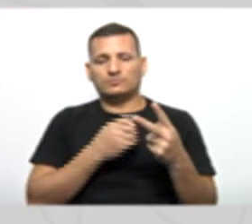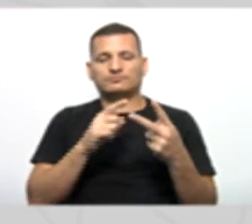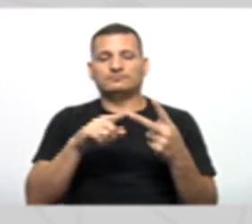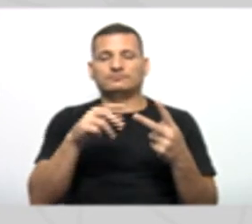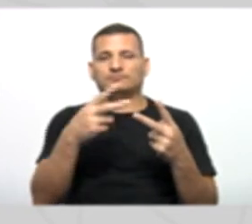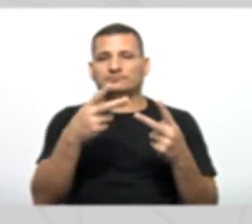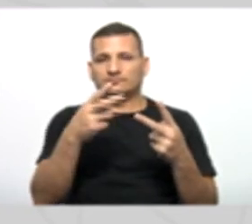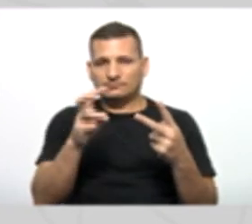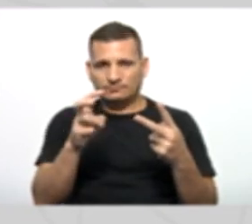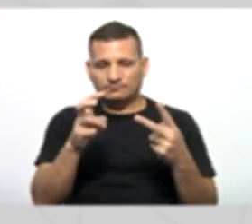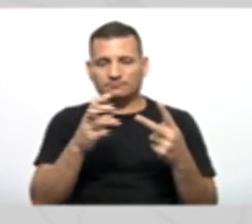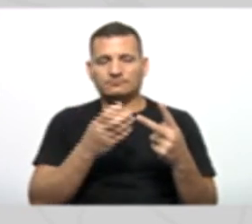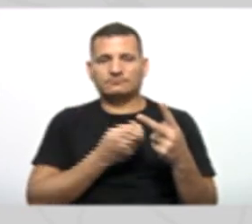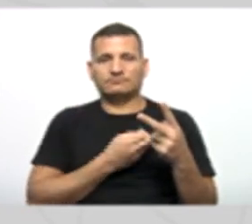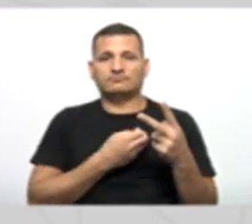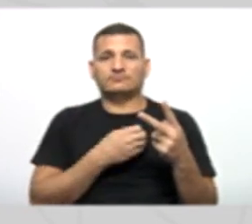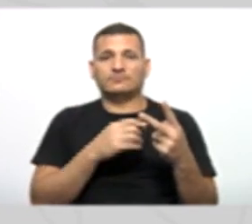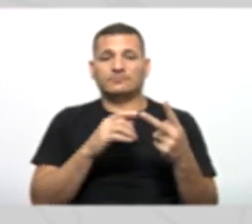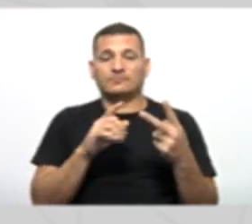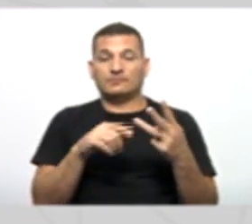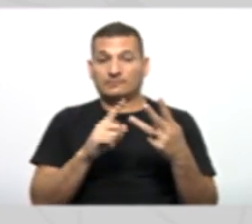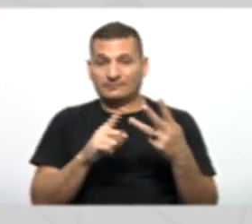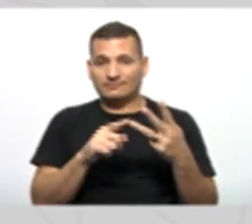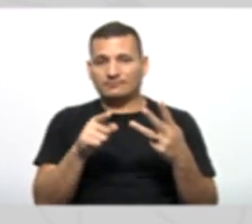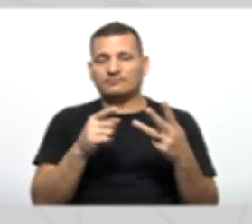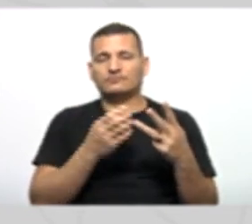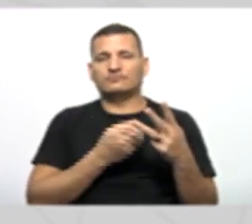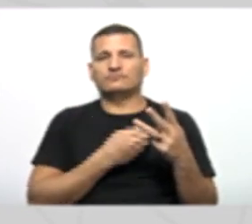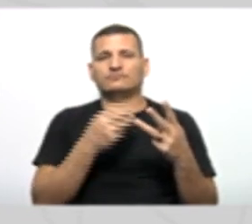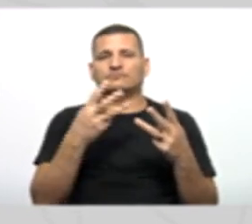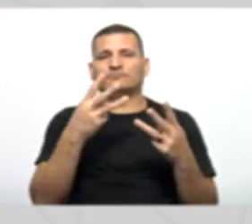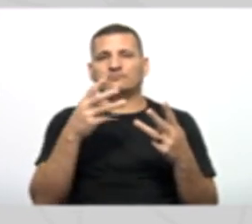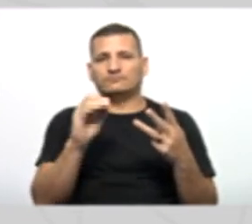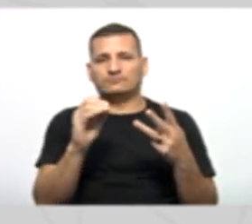nossa última atividade. É uma atividade sobre scripts